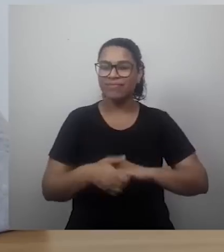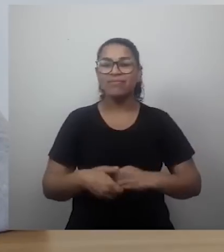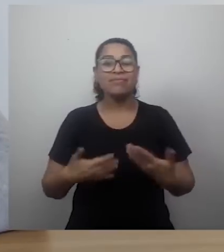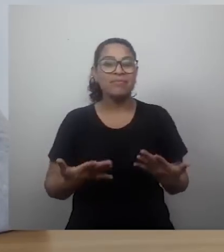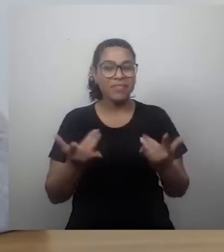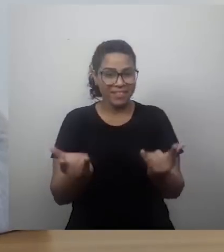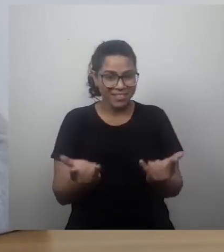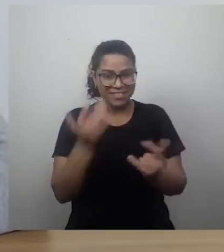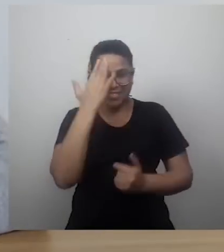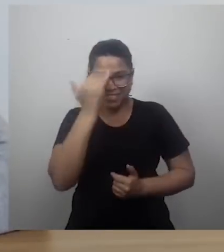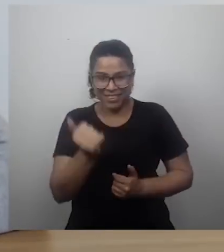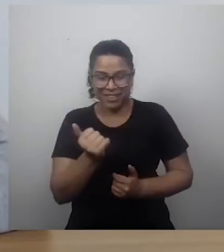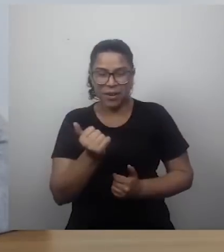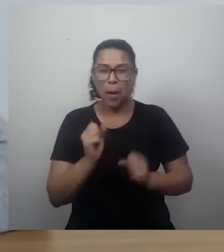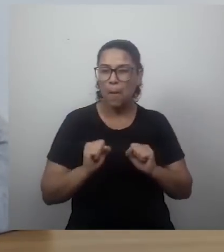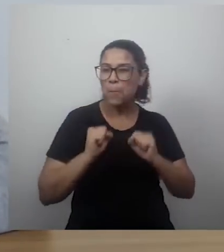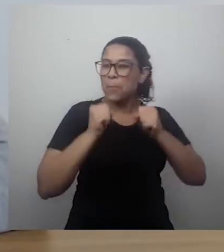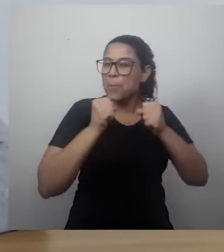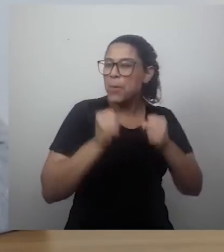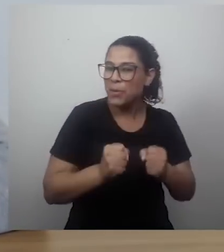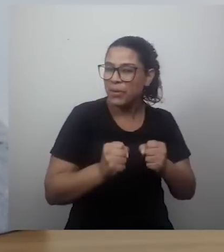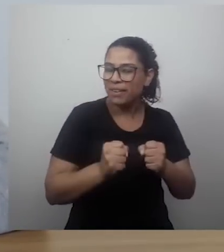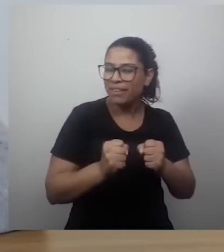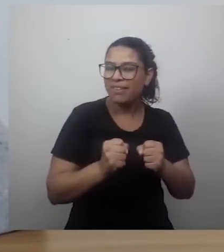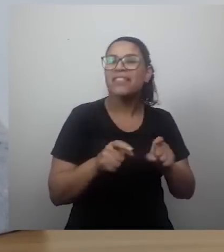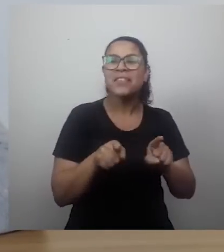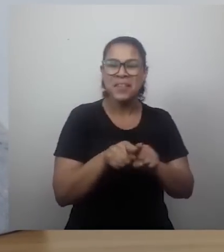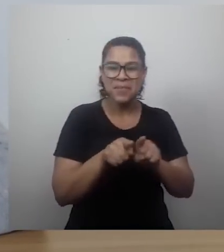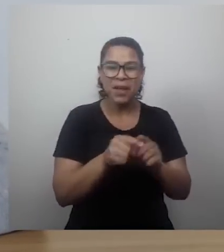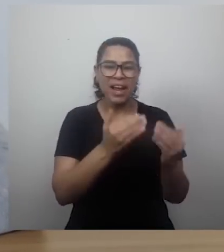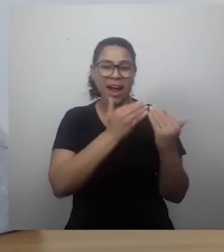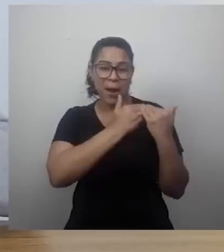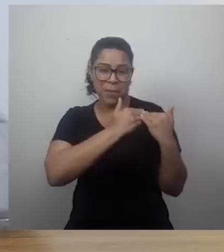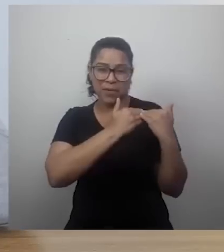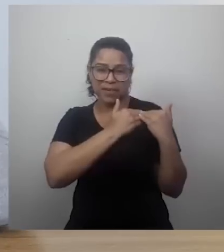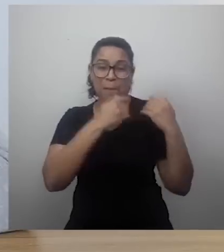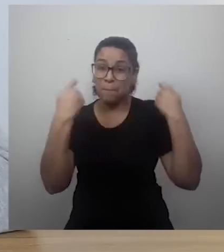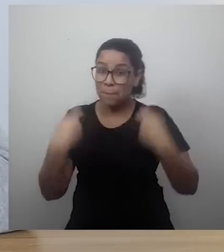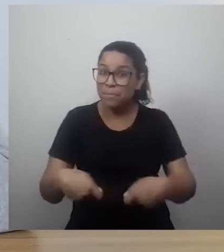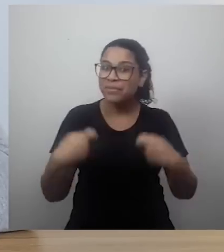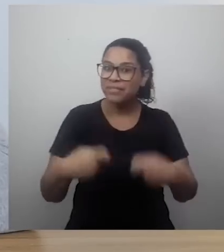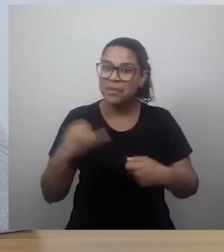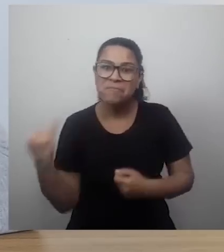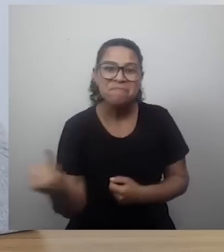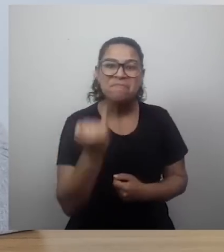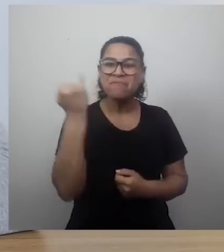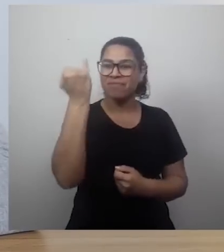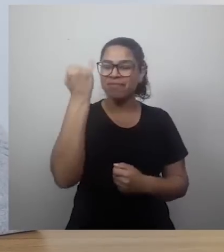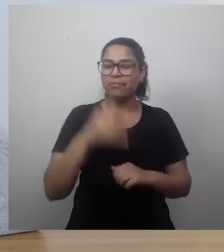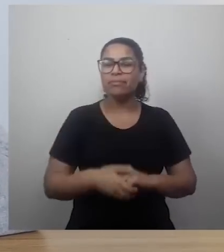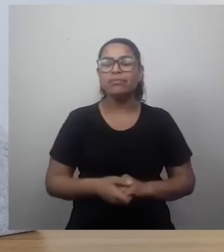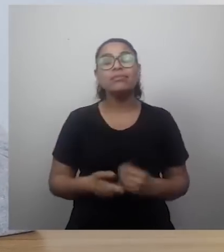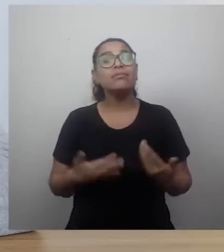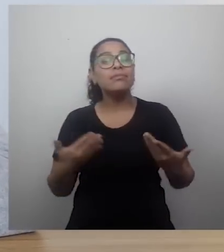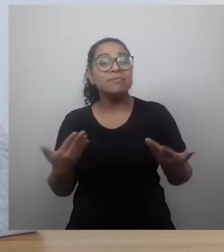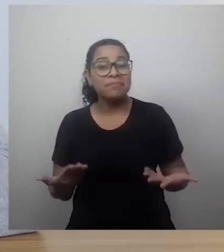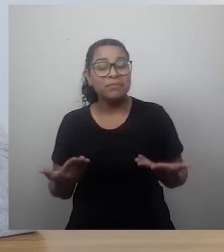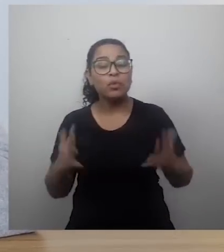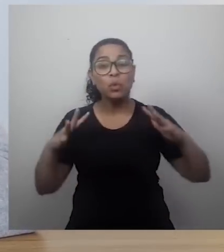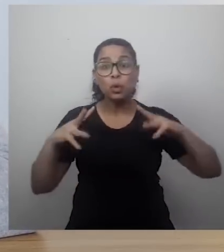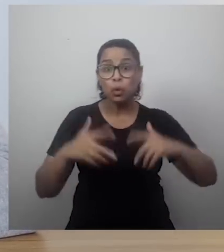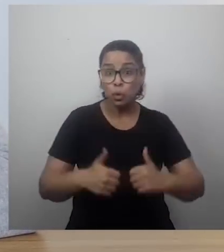o Homem-Aranha, com grandes poderes vem grandes responsabilidades. É isso mesmo, os conhecimentos que você